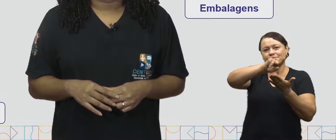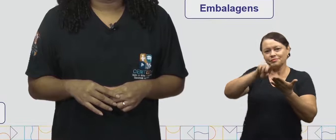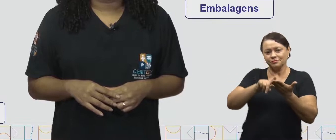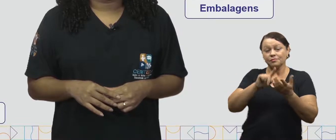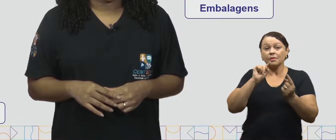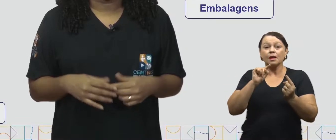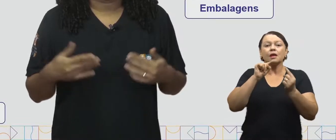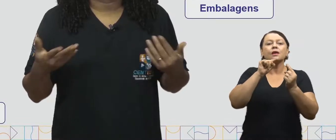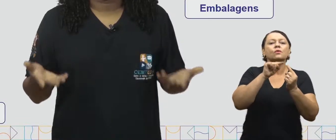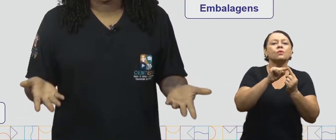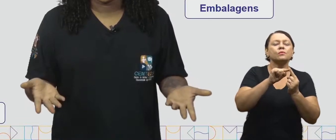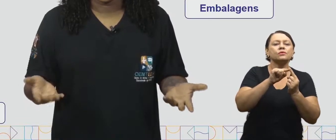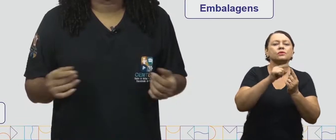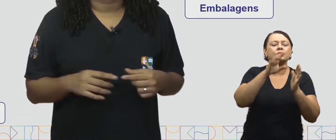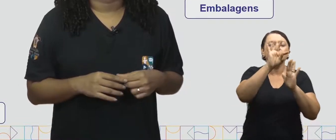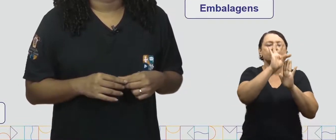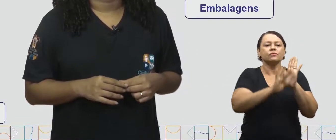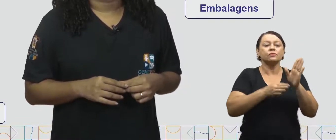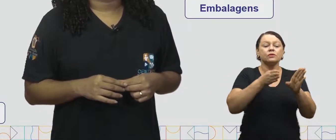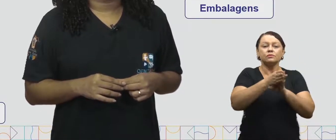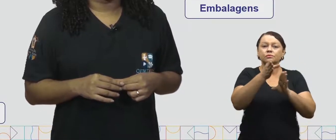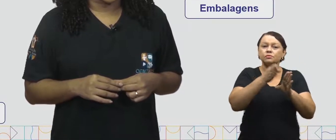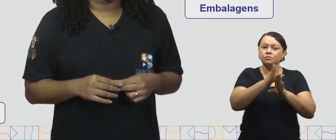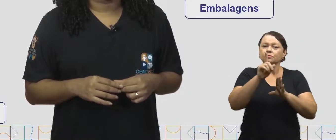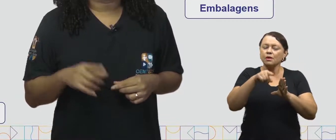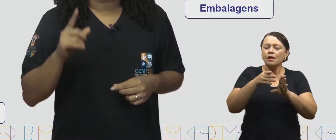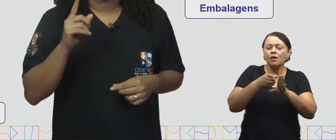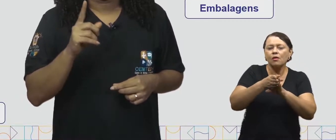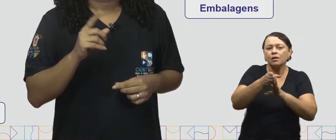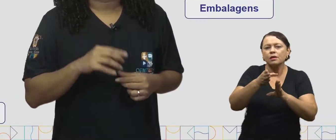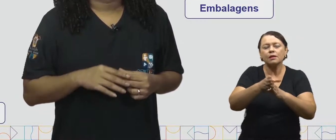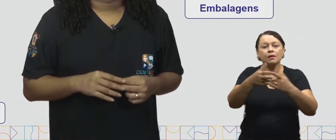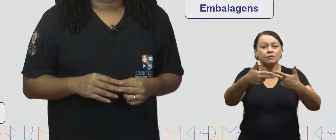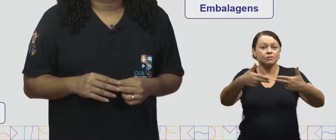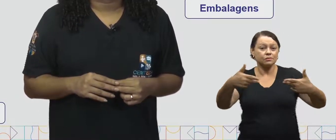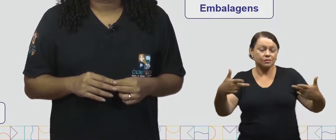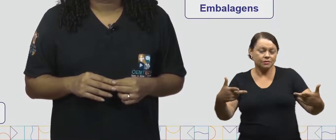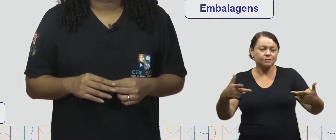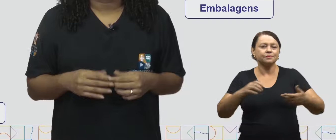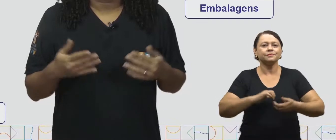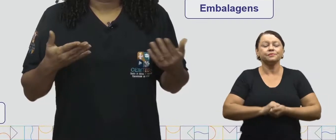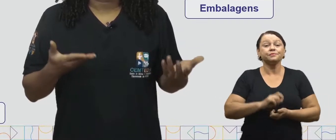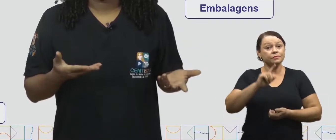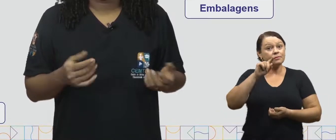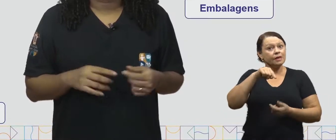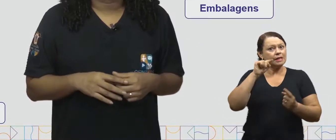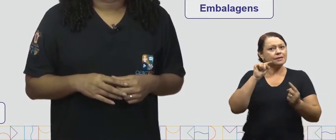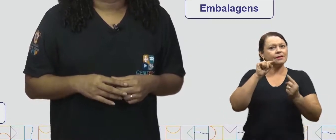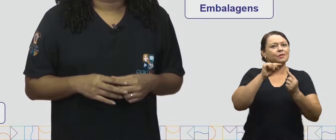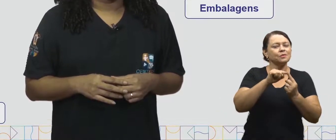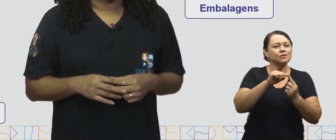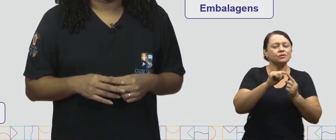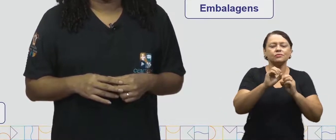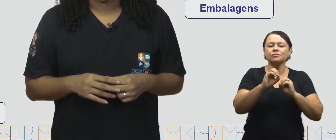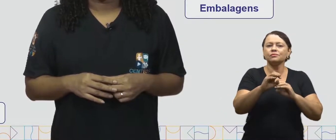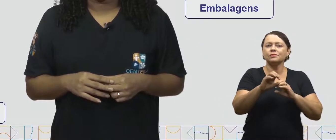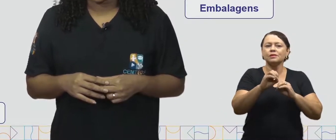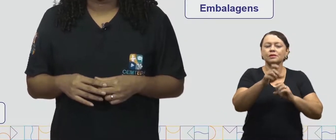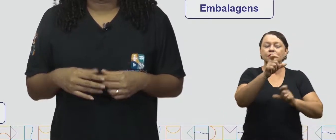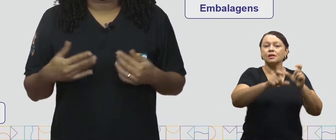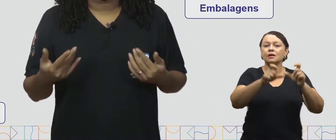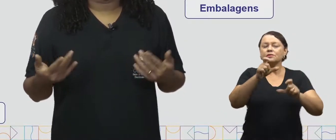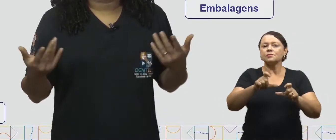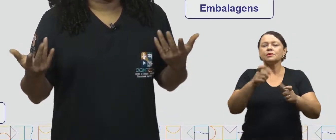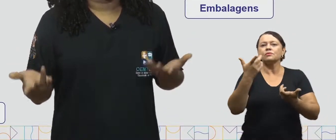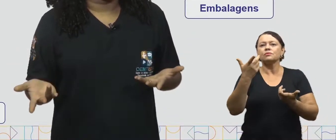texto instrucional é instruir, orientar sobre algo. Essa é a intenção: ensinar aqueles que não sabem preparar um